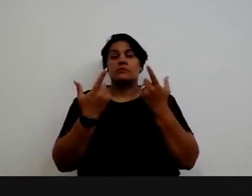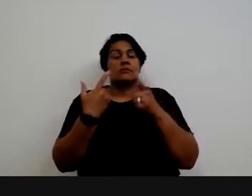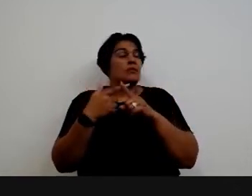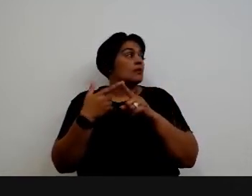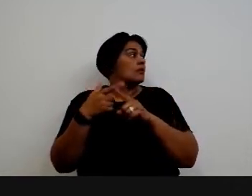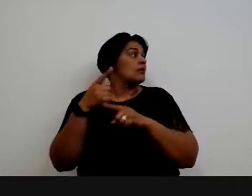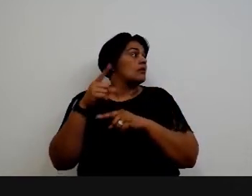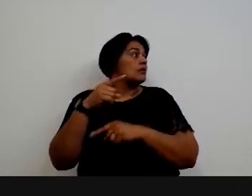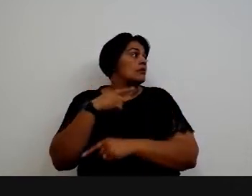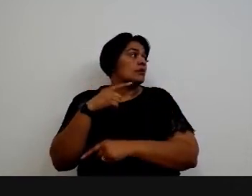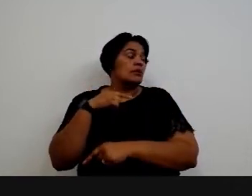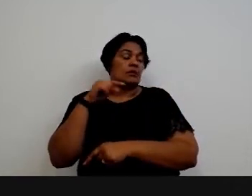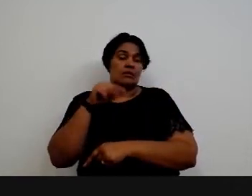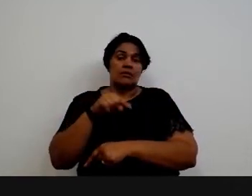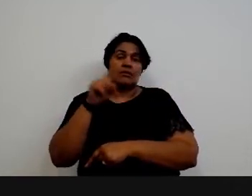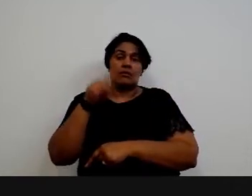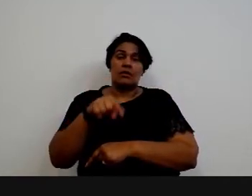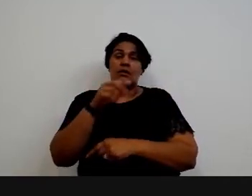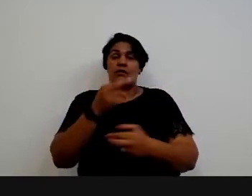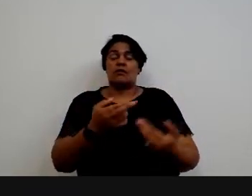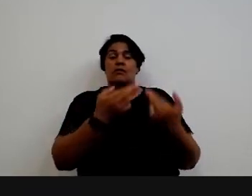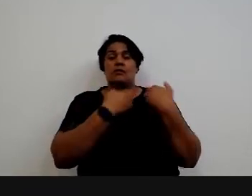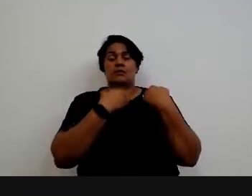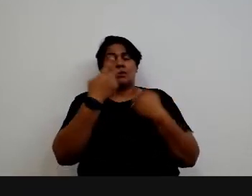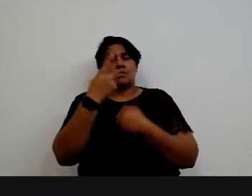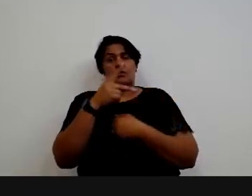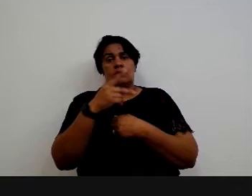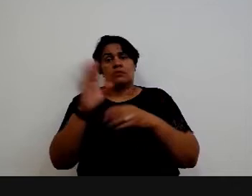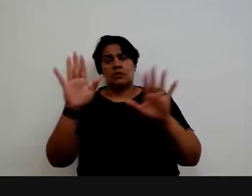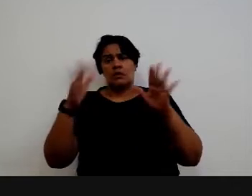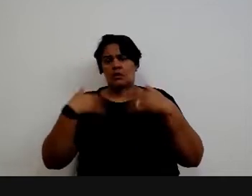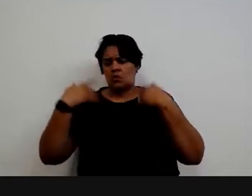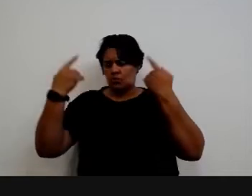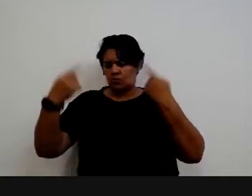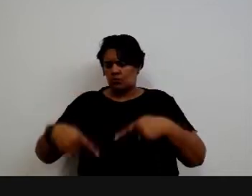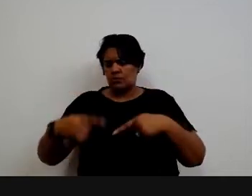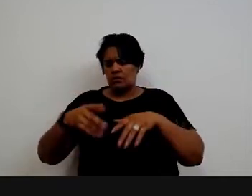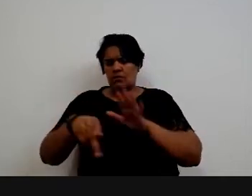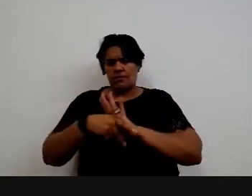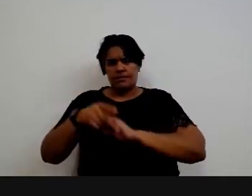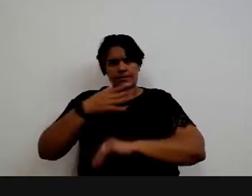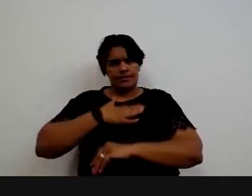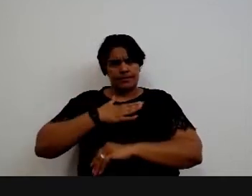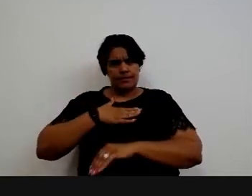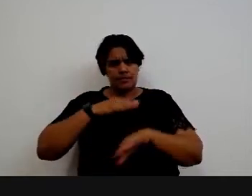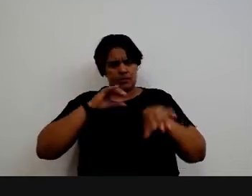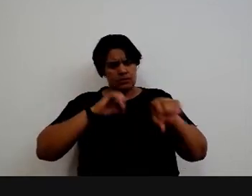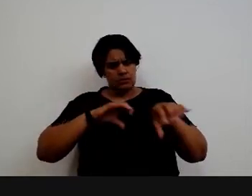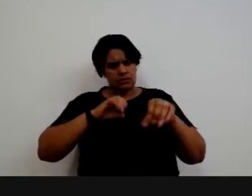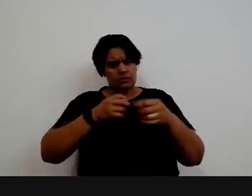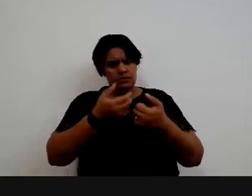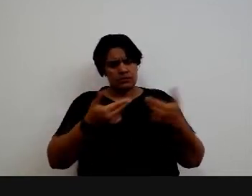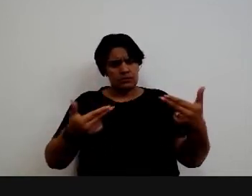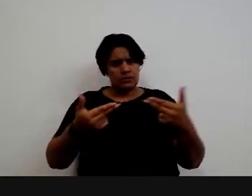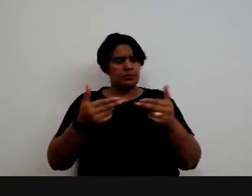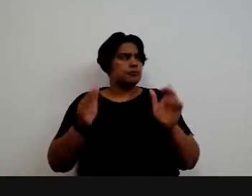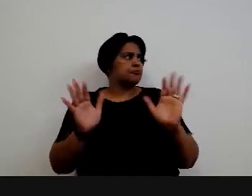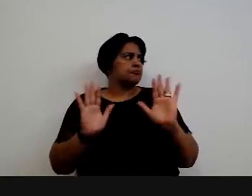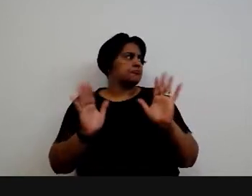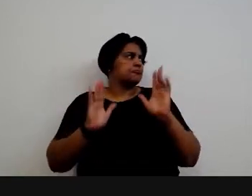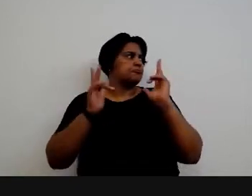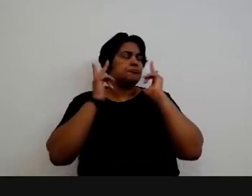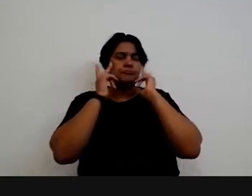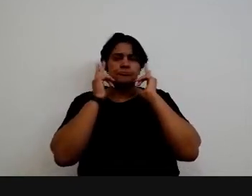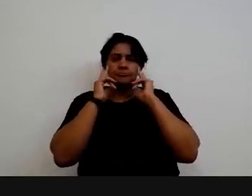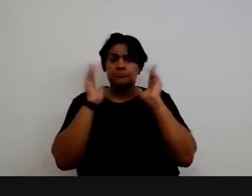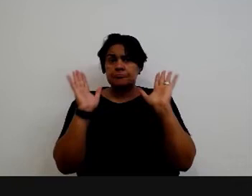aqui é seu, é sua responsabilidade. Não é um desafio para mim ensinar orações subordinadas, né, Corina? Não